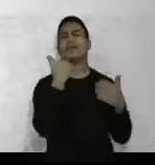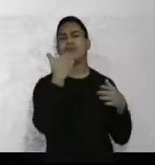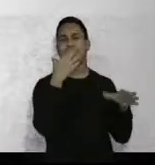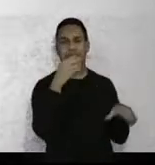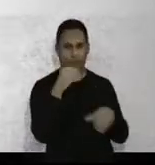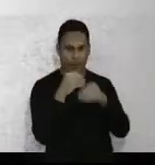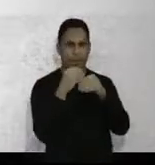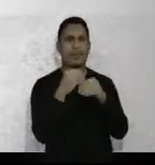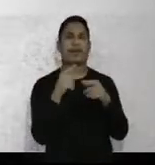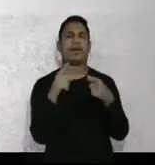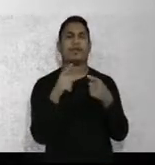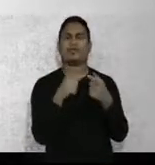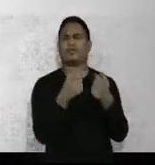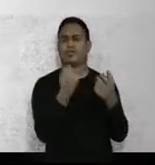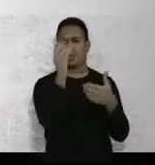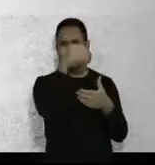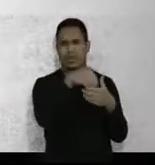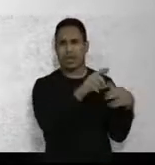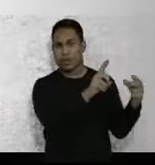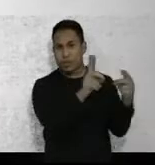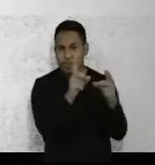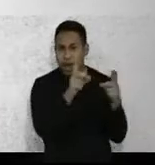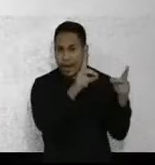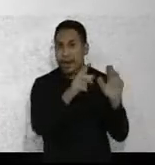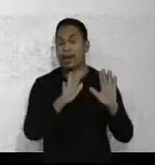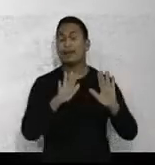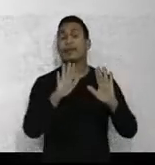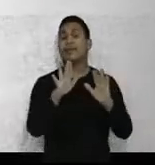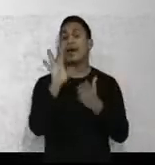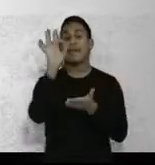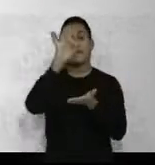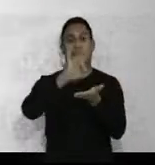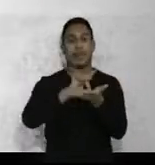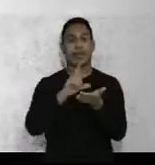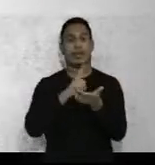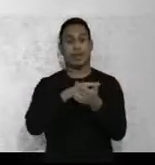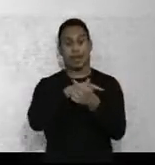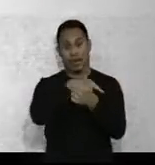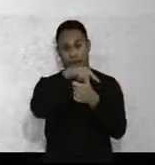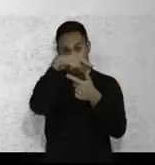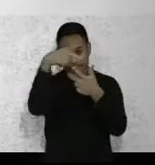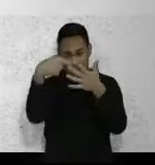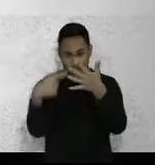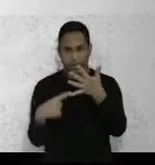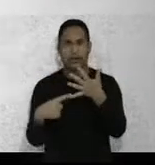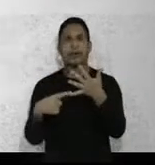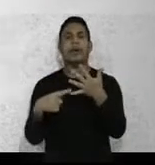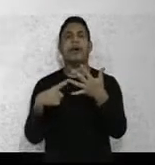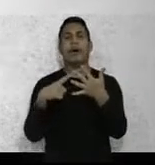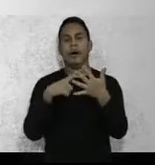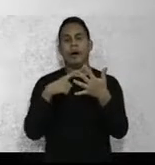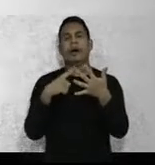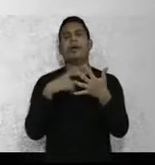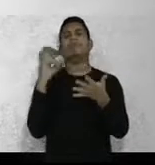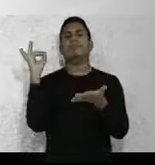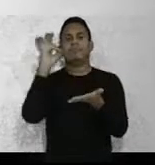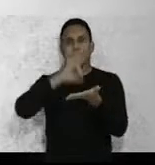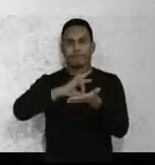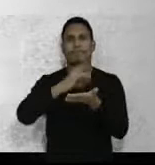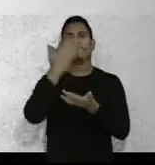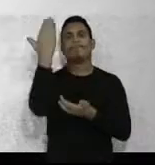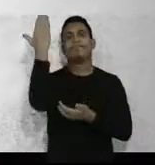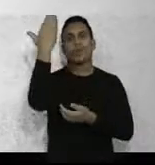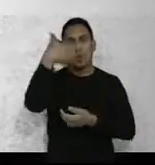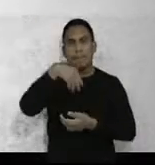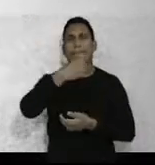grande verdade é que só existem 5 suplementos que têm realmente a comprovação de terem efeitos ergogênicos. O que são esses